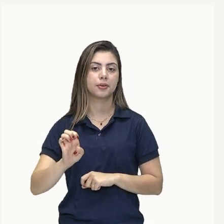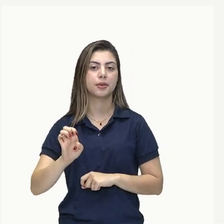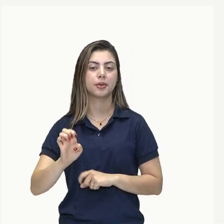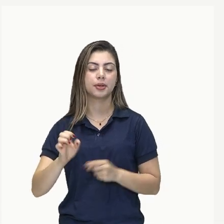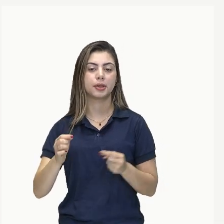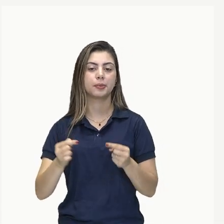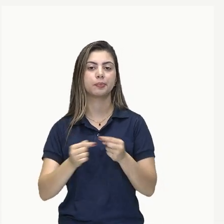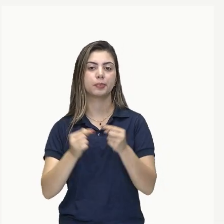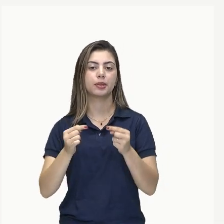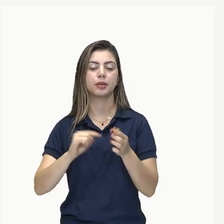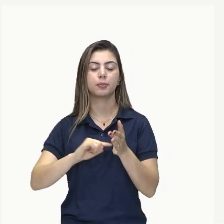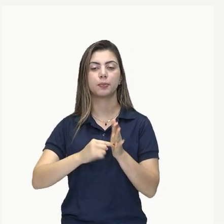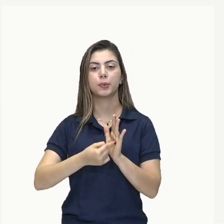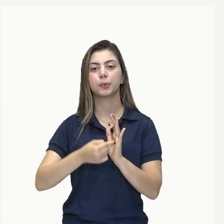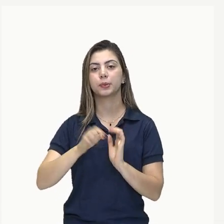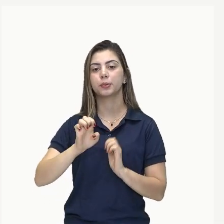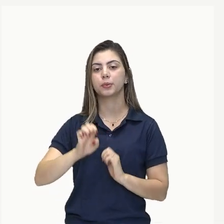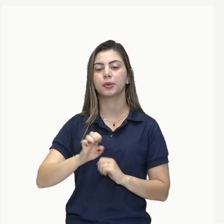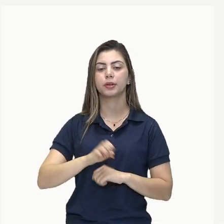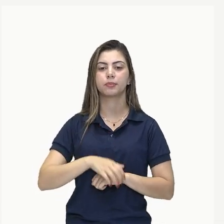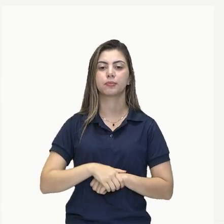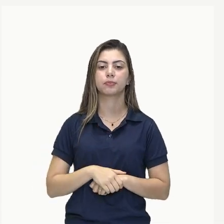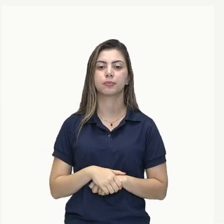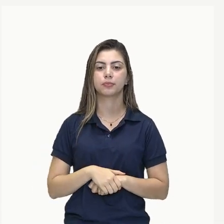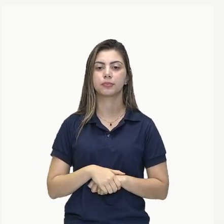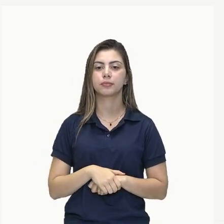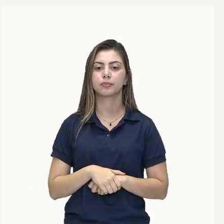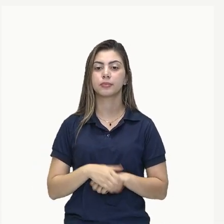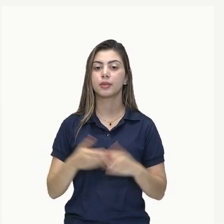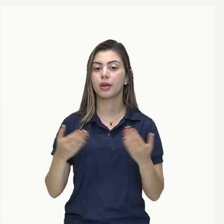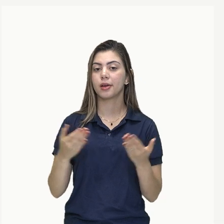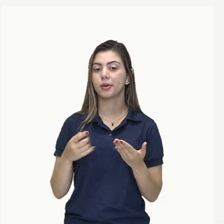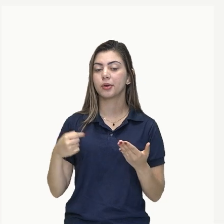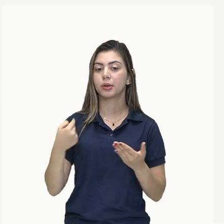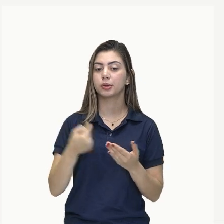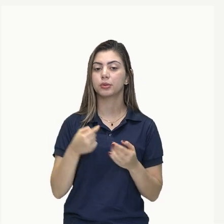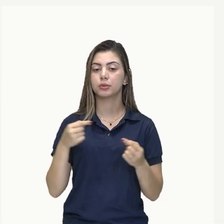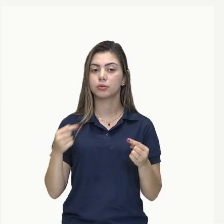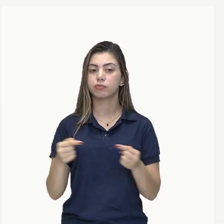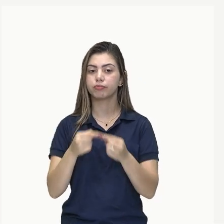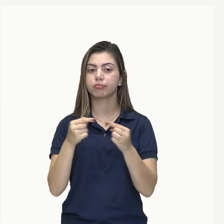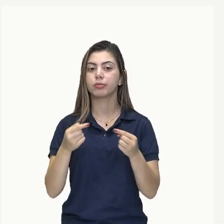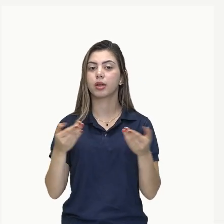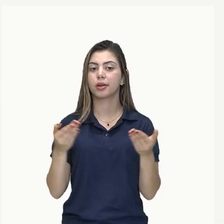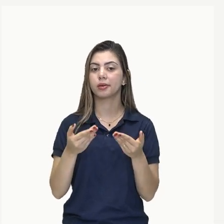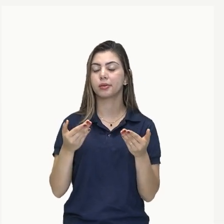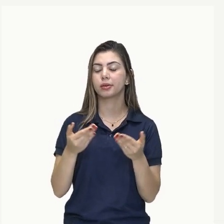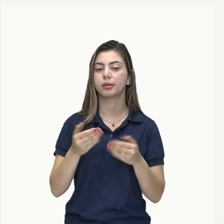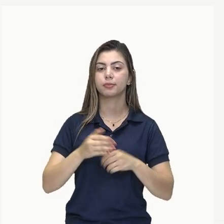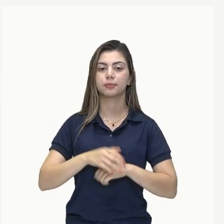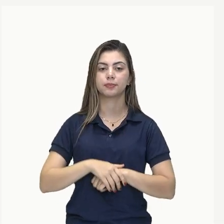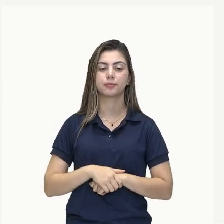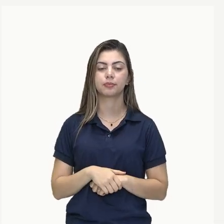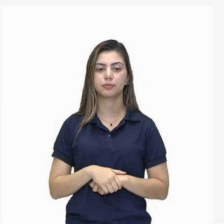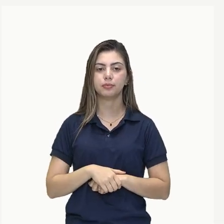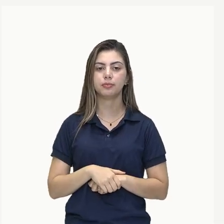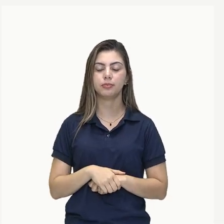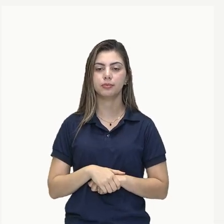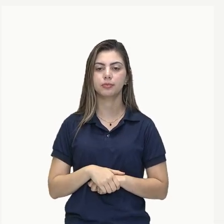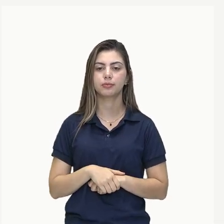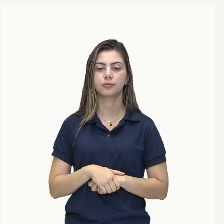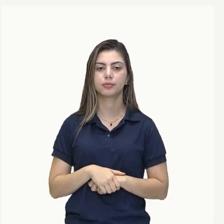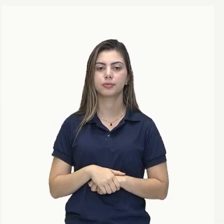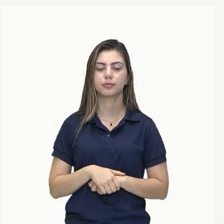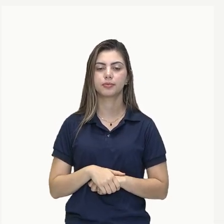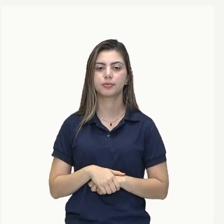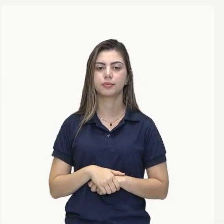do ponto E. Vamos escrever agora, escrever aqui em cima, ó, o par ordenado do